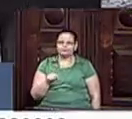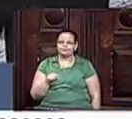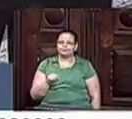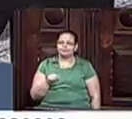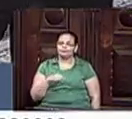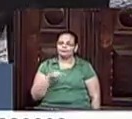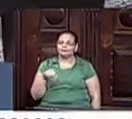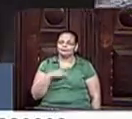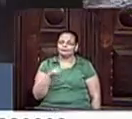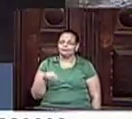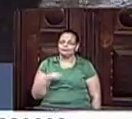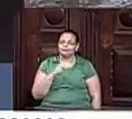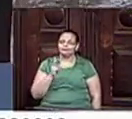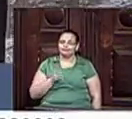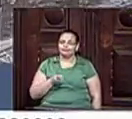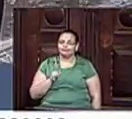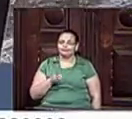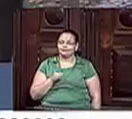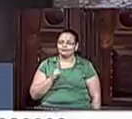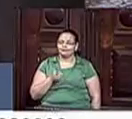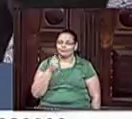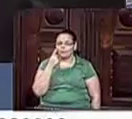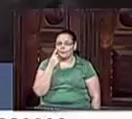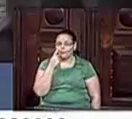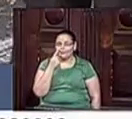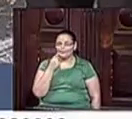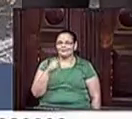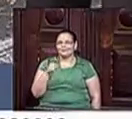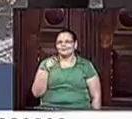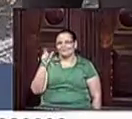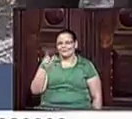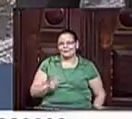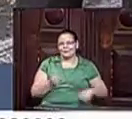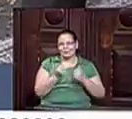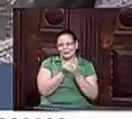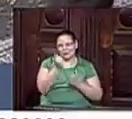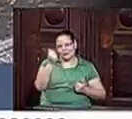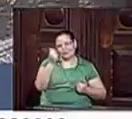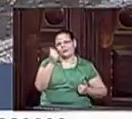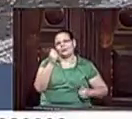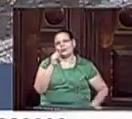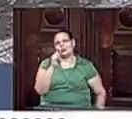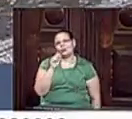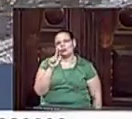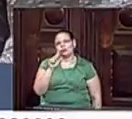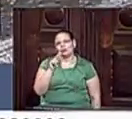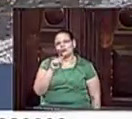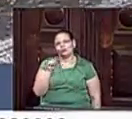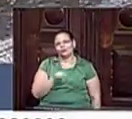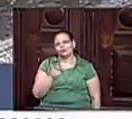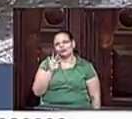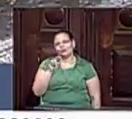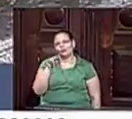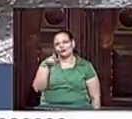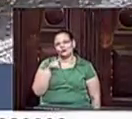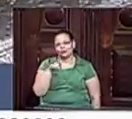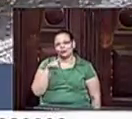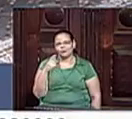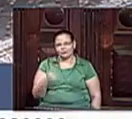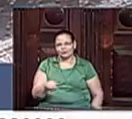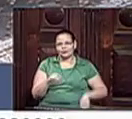estamos sempre vendo que o ministro Luiz Fux é do Rio de Janeiro.